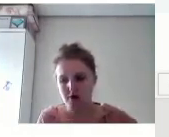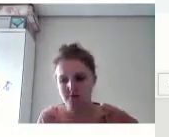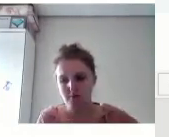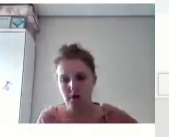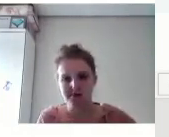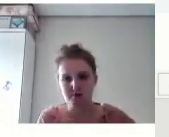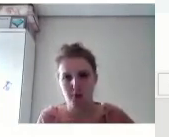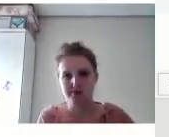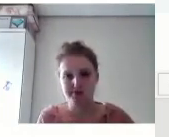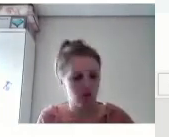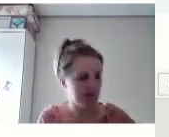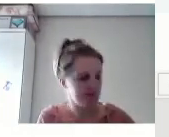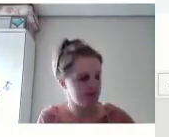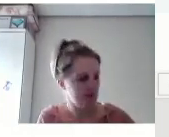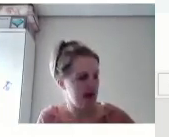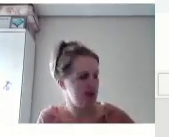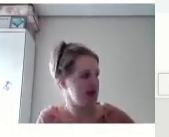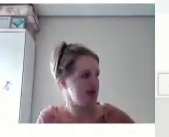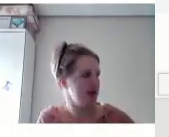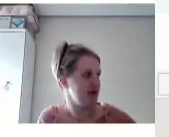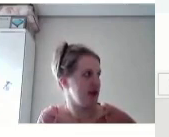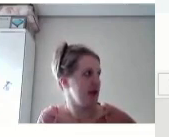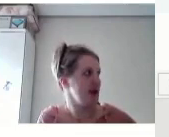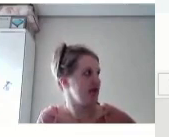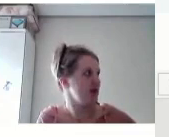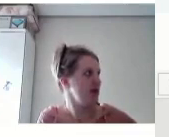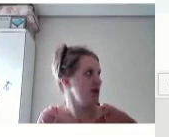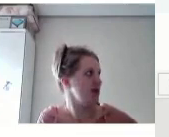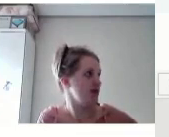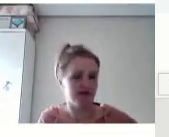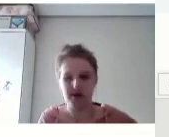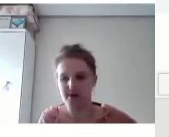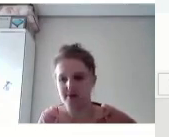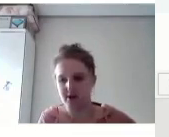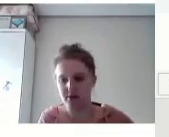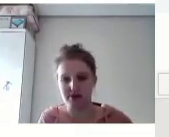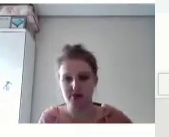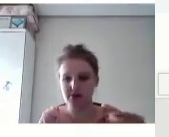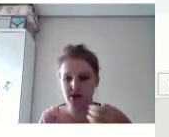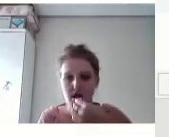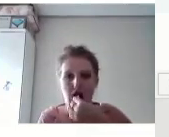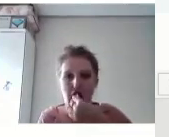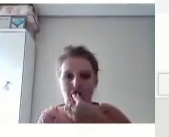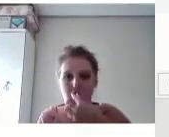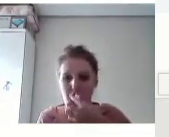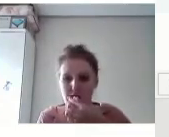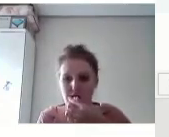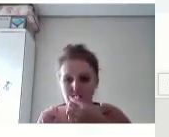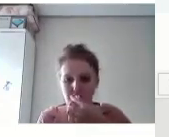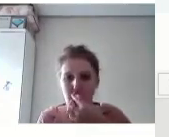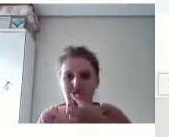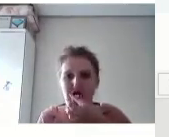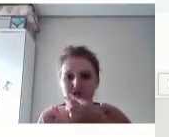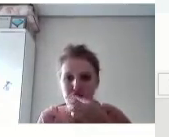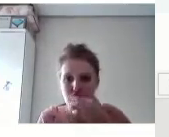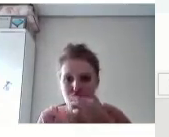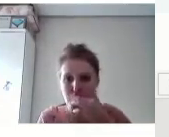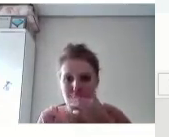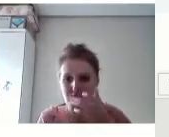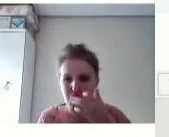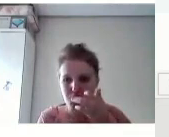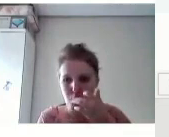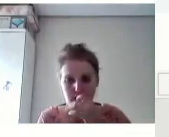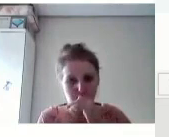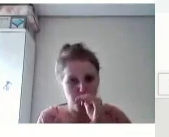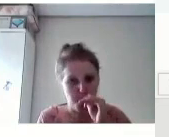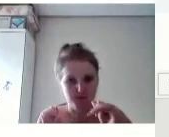Né? Aqui na teoria de campos a gente vai construir algo equivalente. A gente já